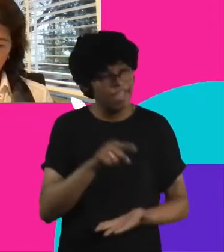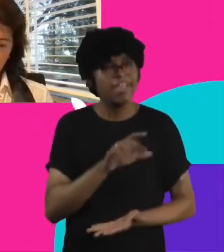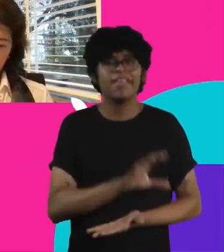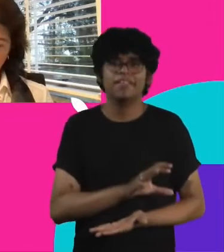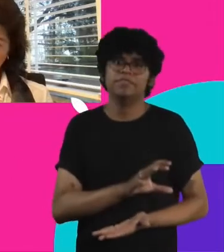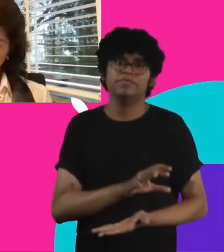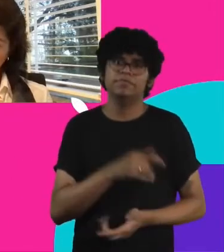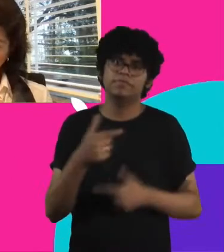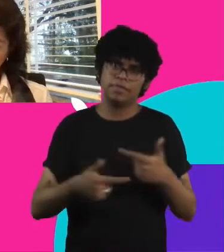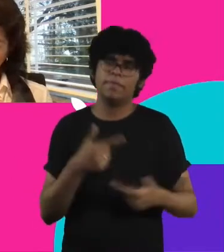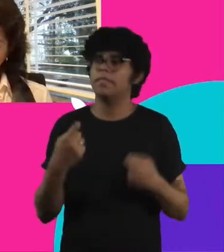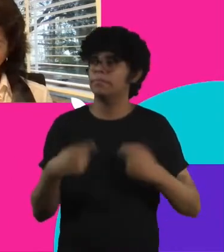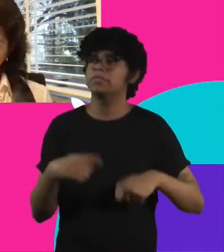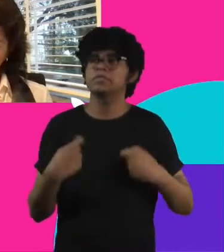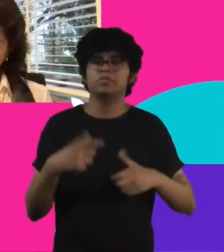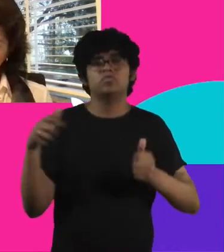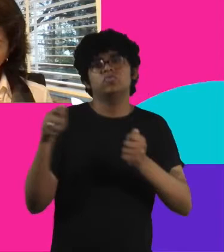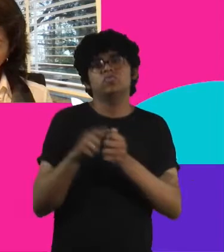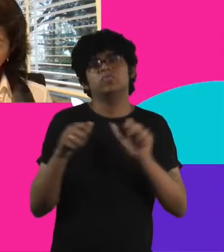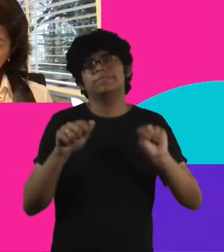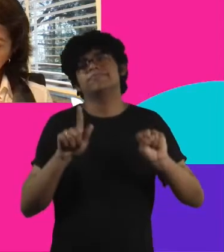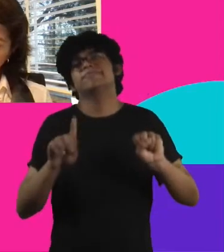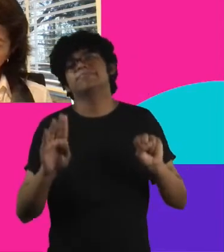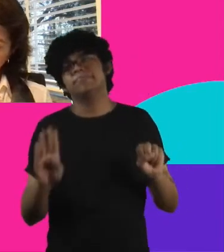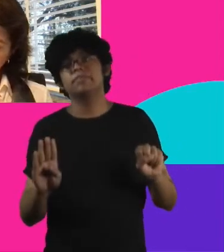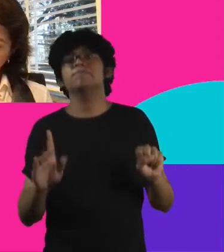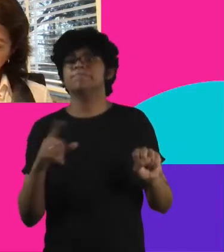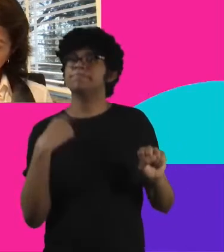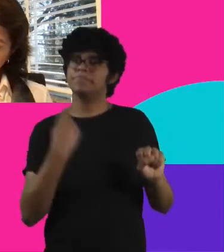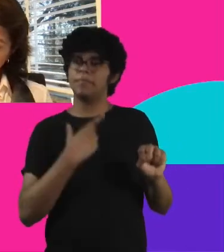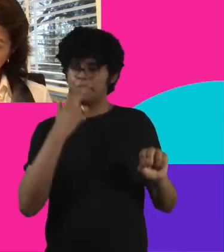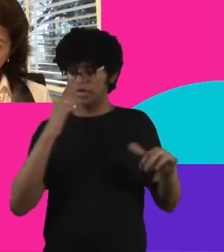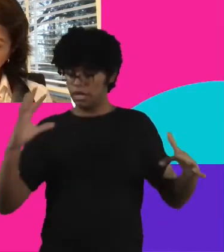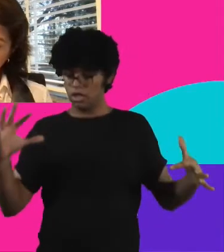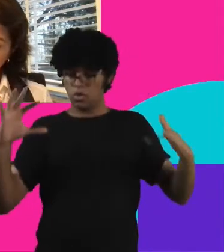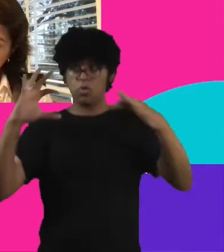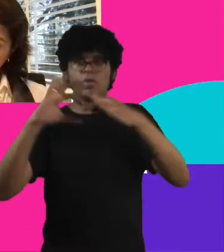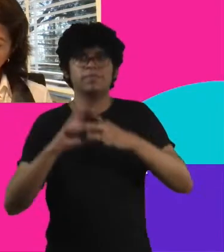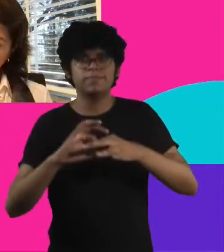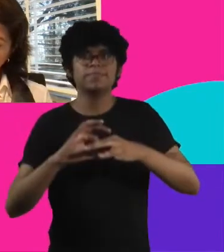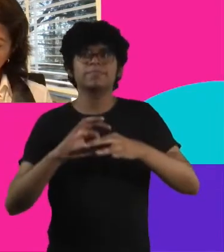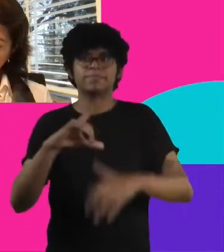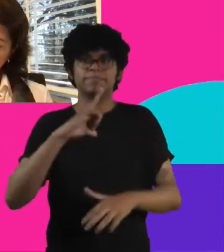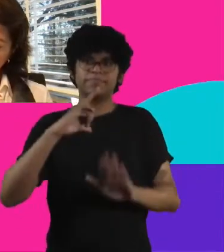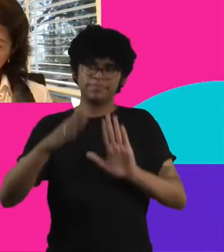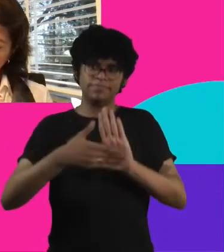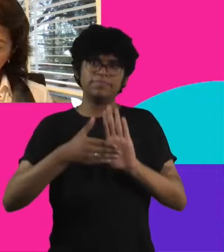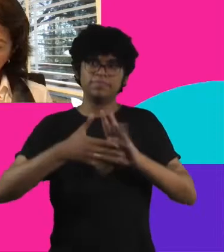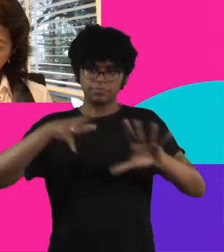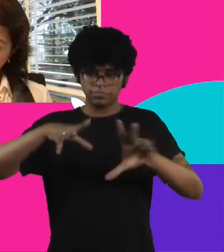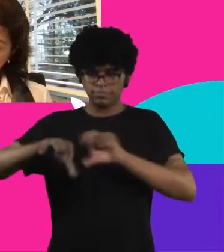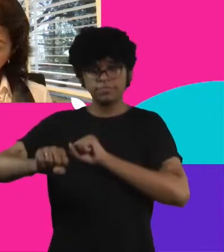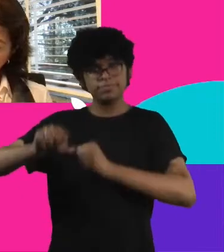gente trabalhar. E aqui, junto com o Social Good Brasil, a gente juntou as duas coisas. A gente tem um programa de formação